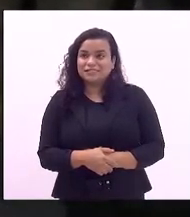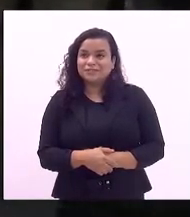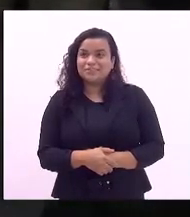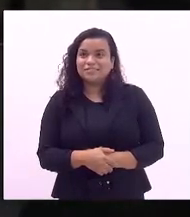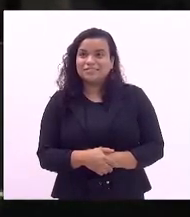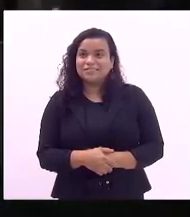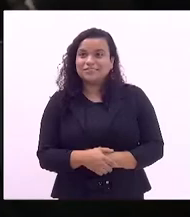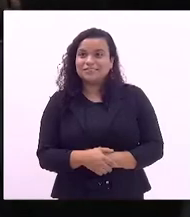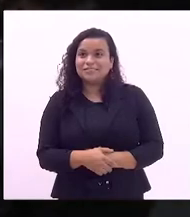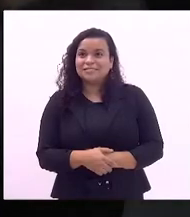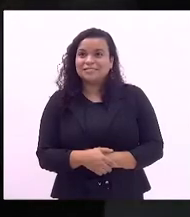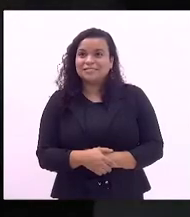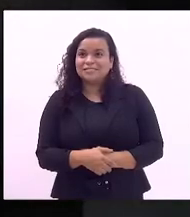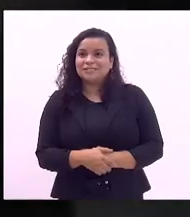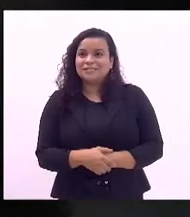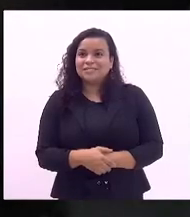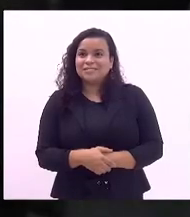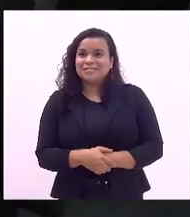G1